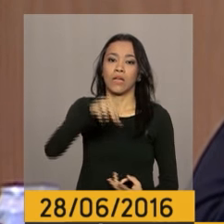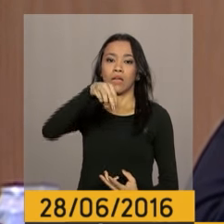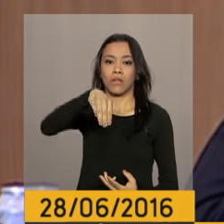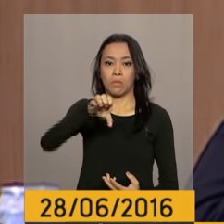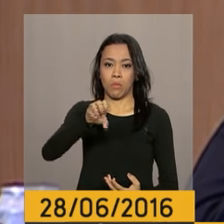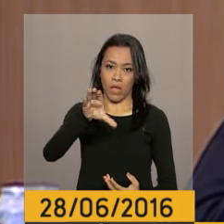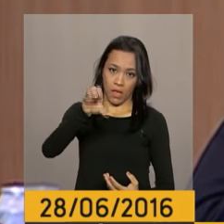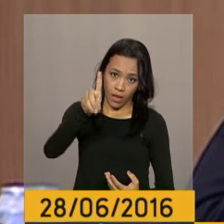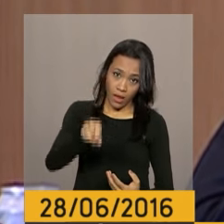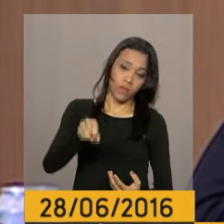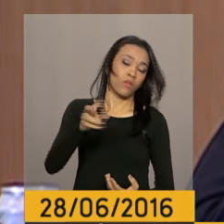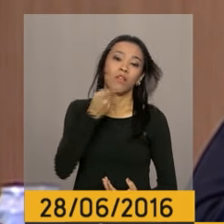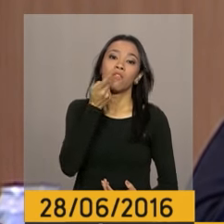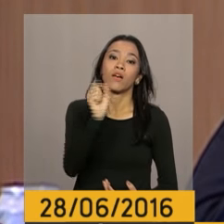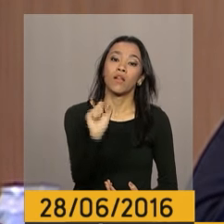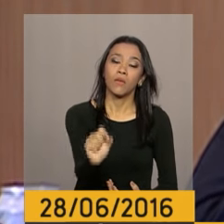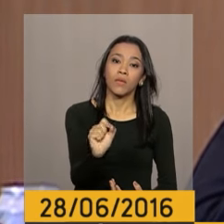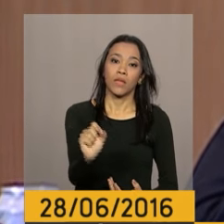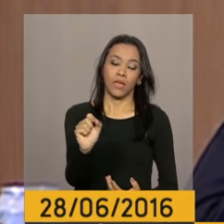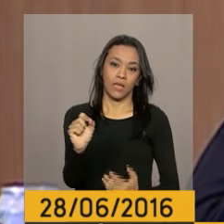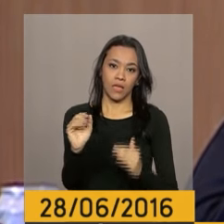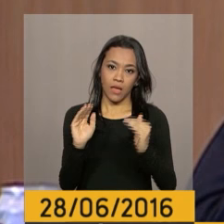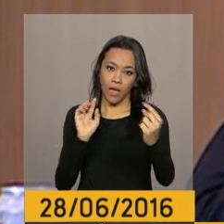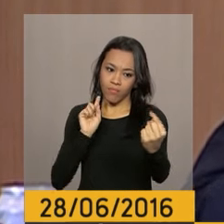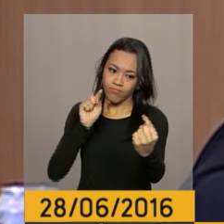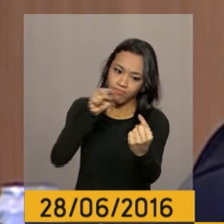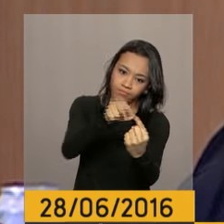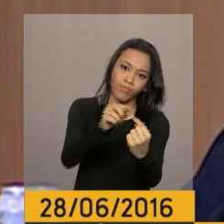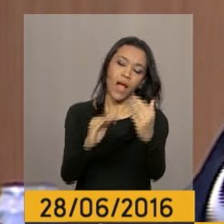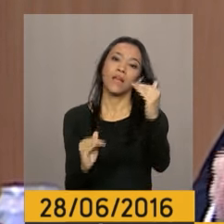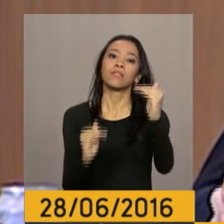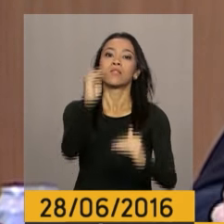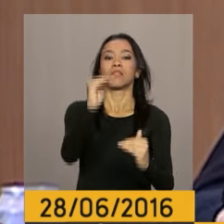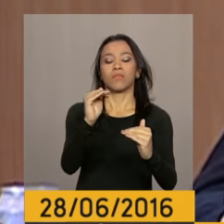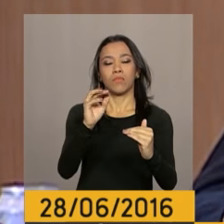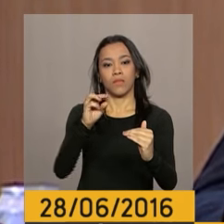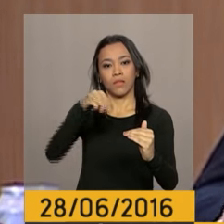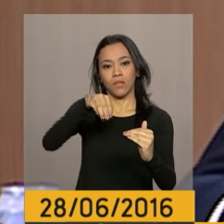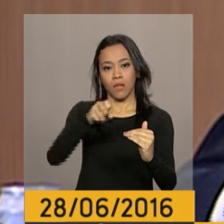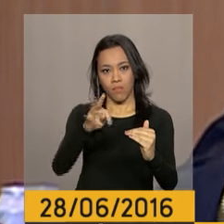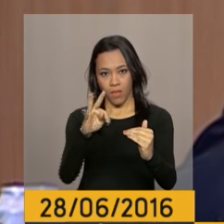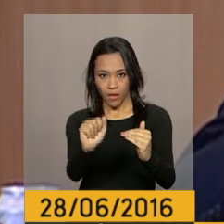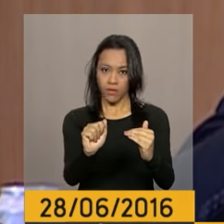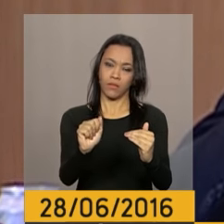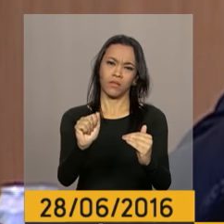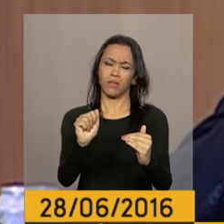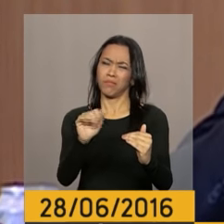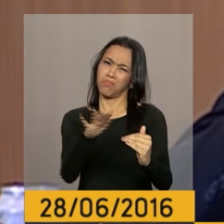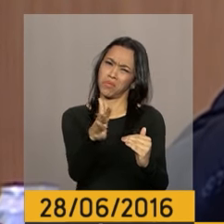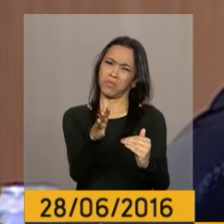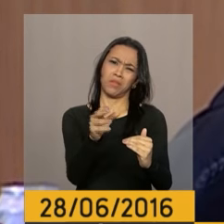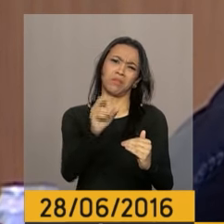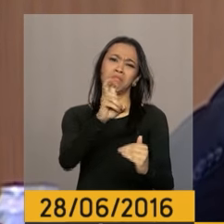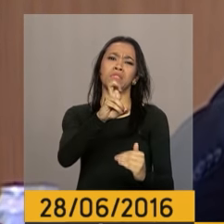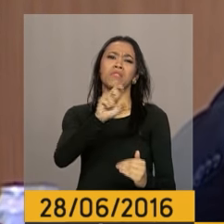que a projeção se encontra acima do centro da meta, em torno de 5,5.